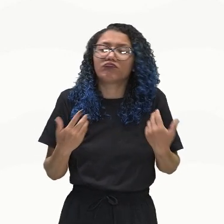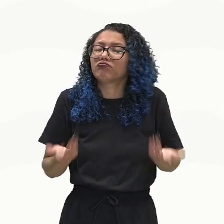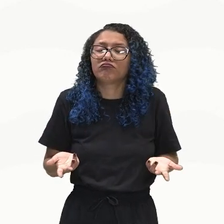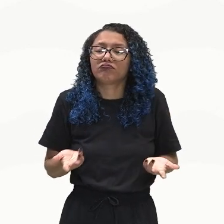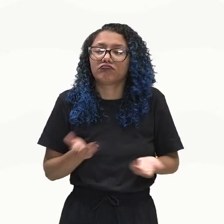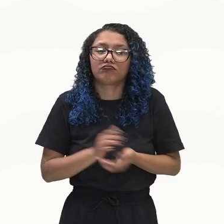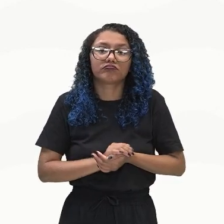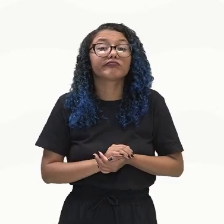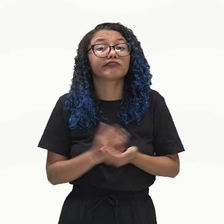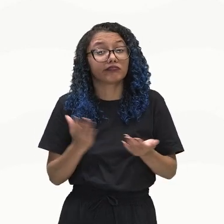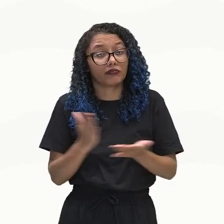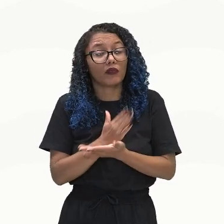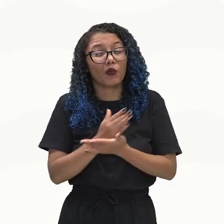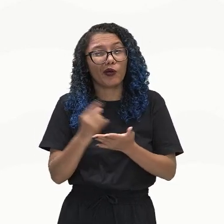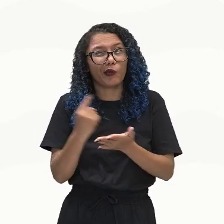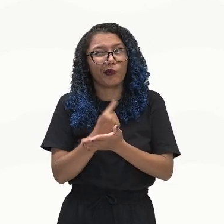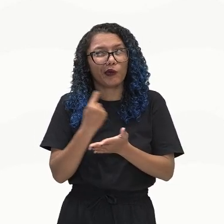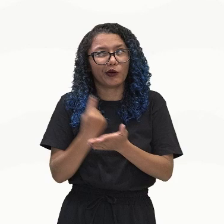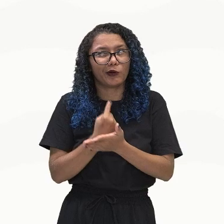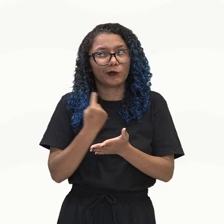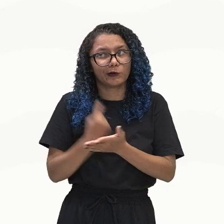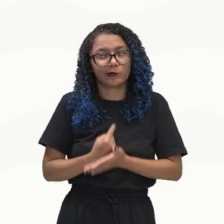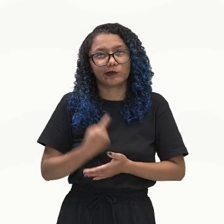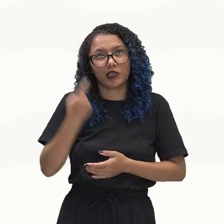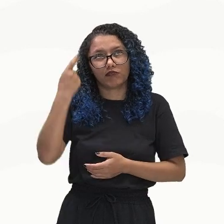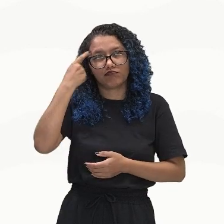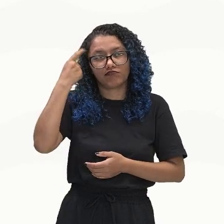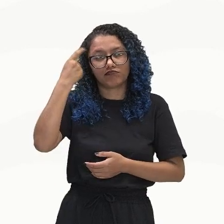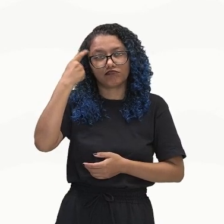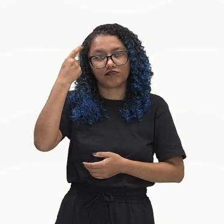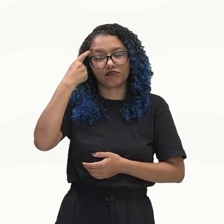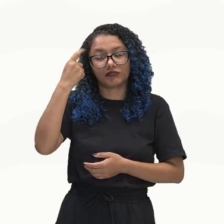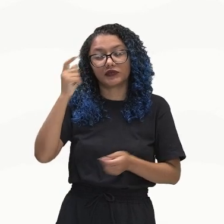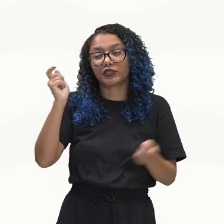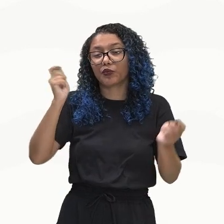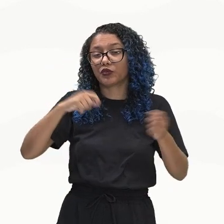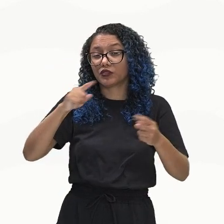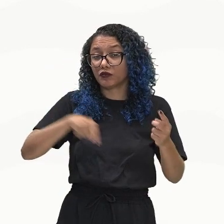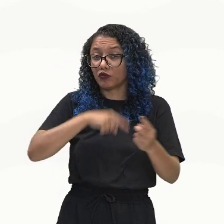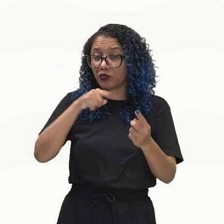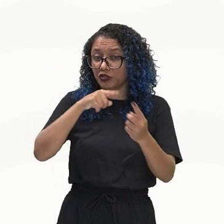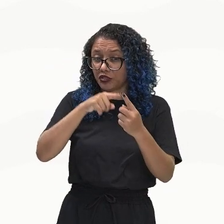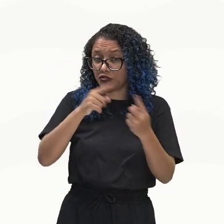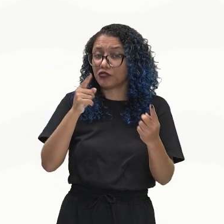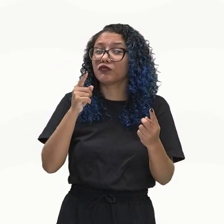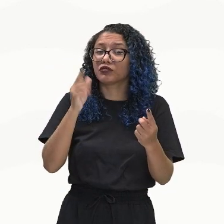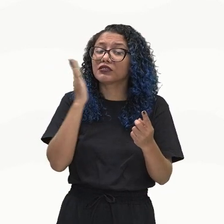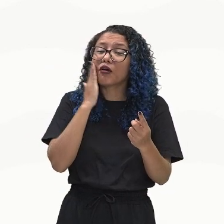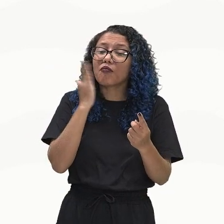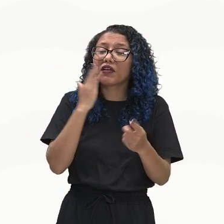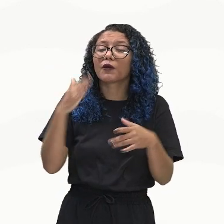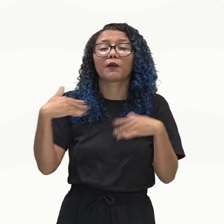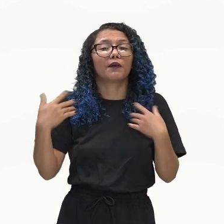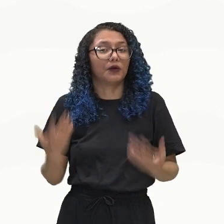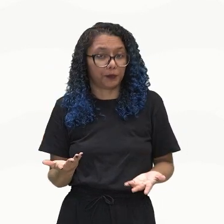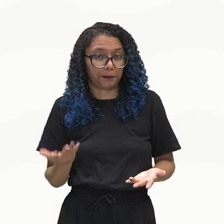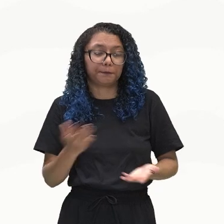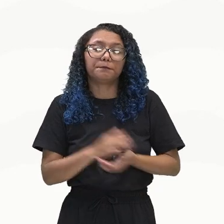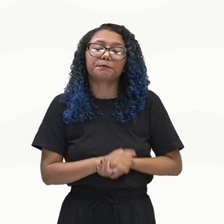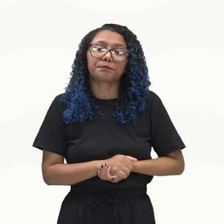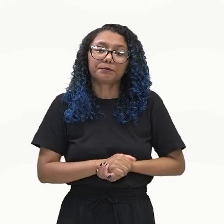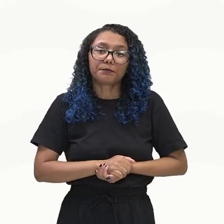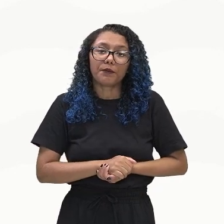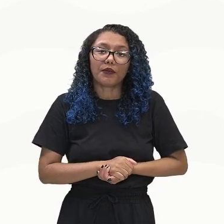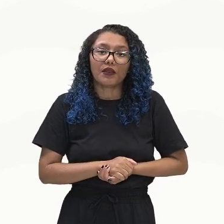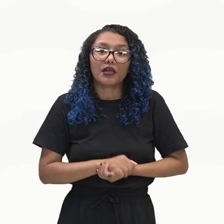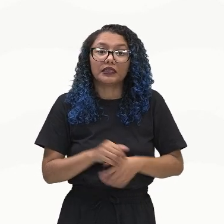indagações que você precisa fazer para encontrar o seu propósito. Ou seja, você precisa, olha essa